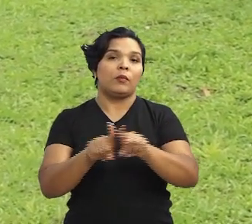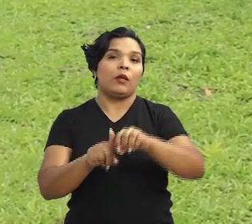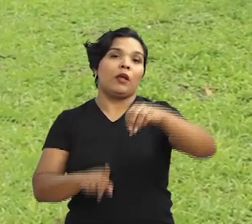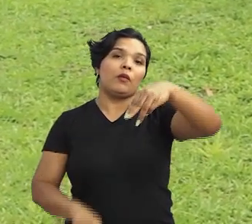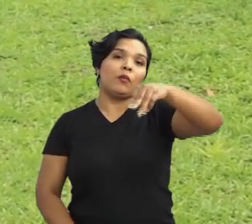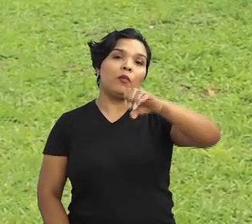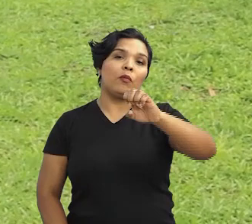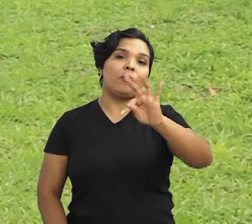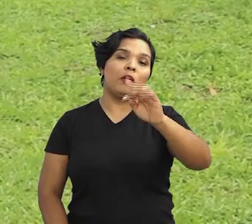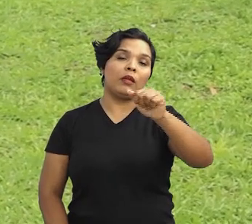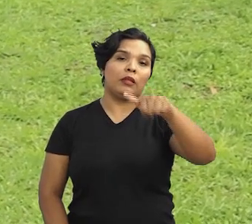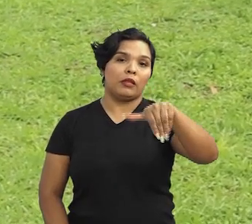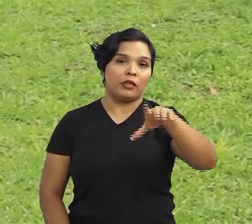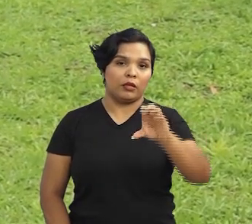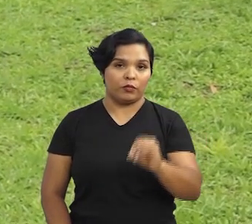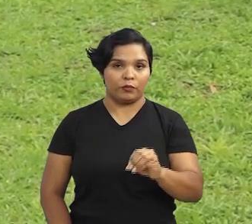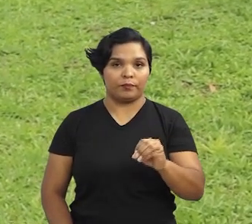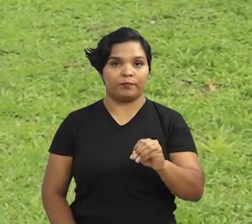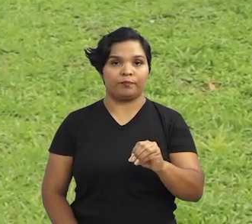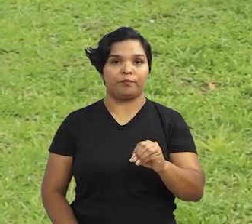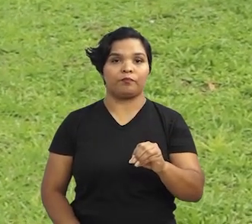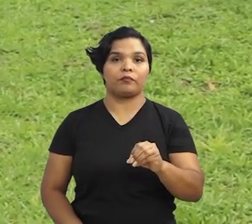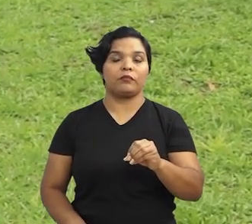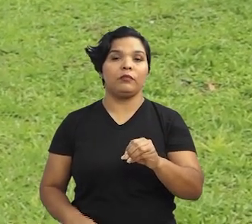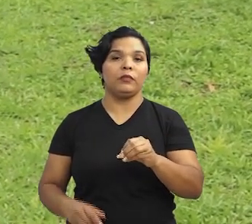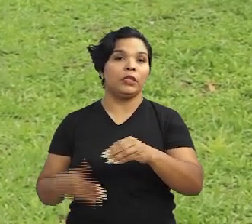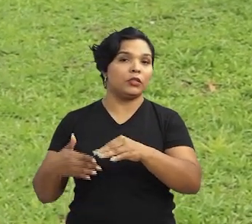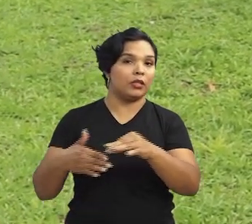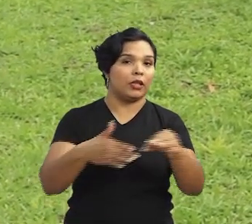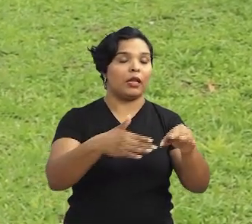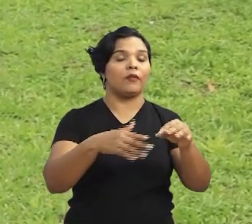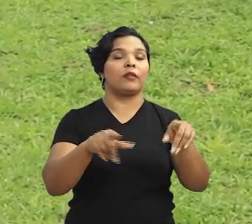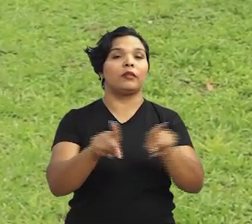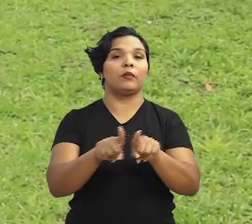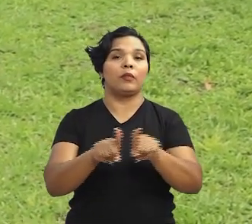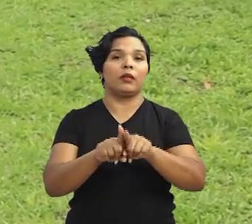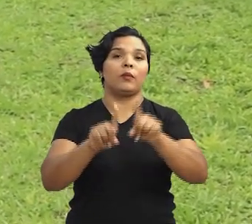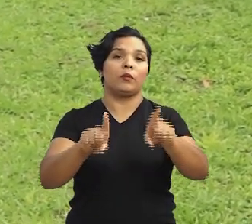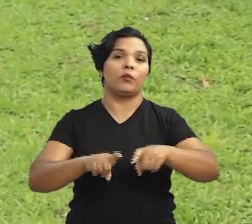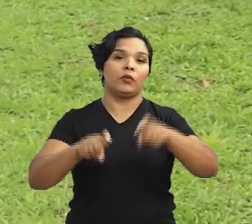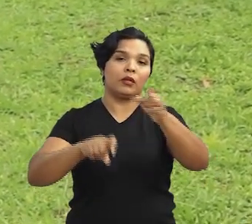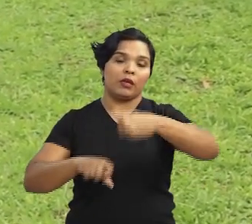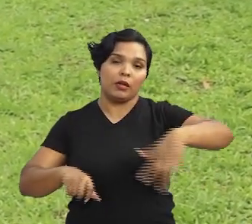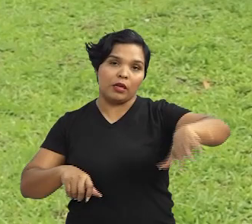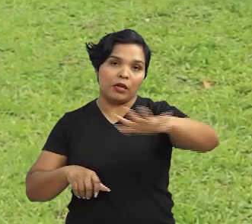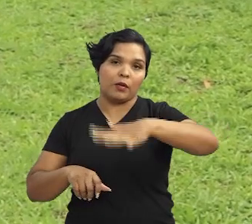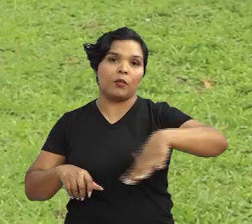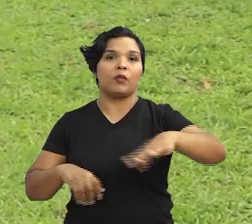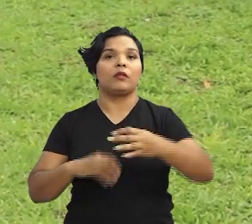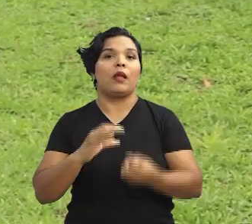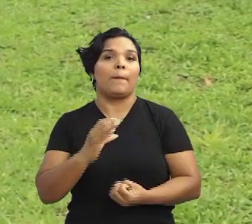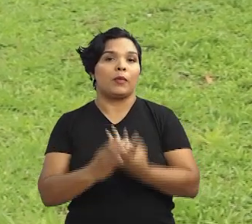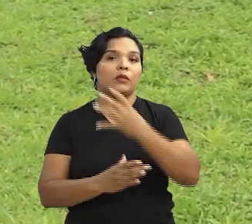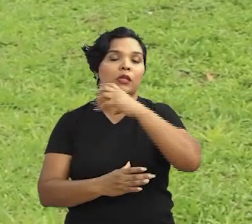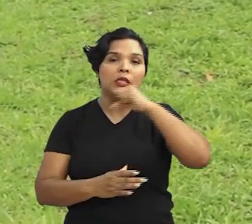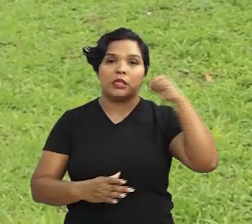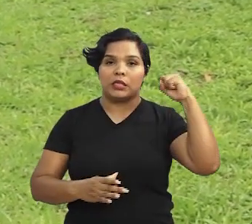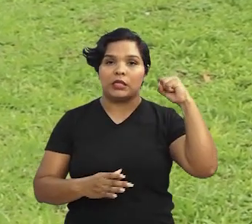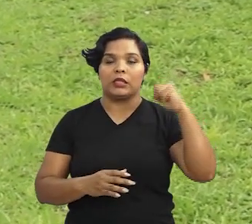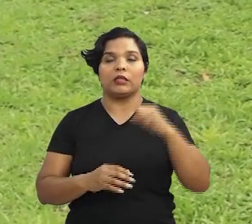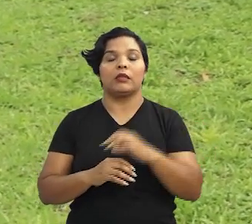dos modelos de câmara para coletar gás que a gente leva para o campo, né? Então a gente vai levar isso para o campo com a área de produção de